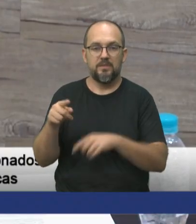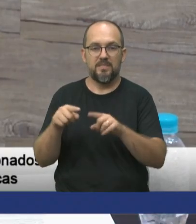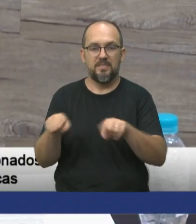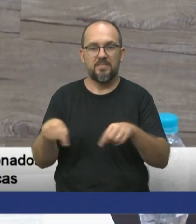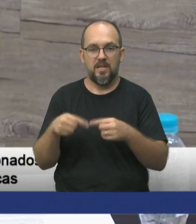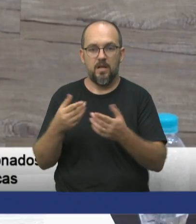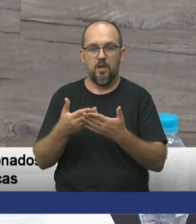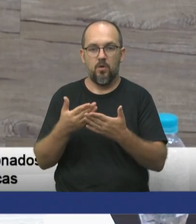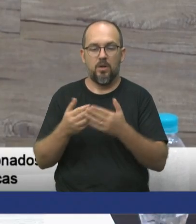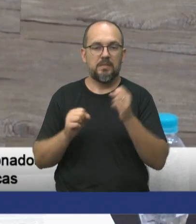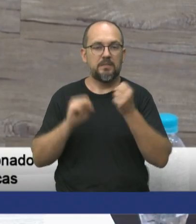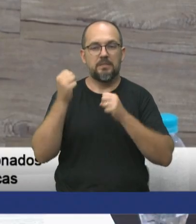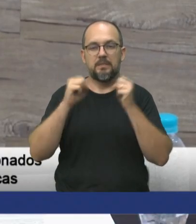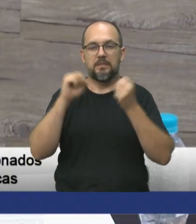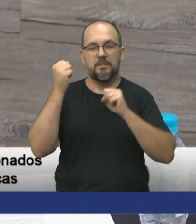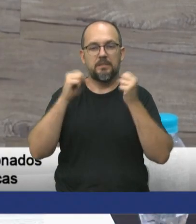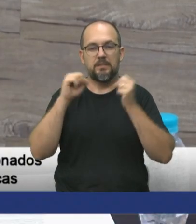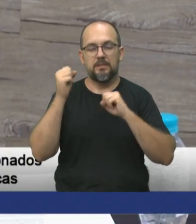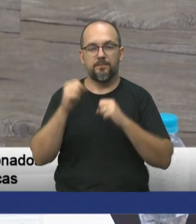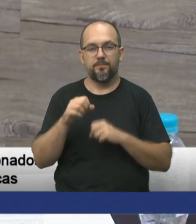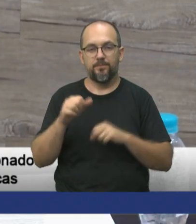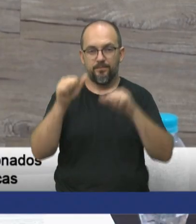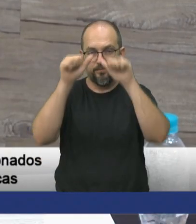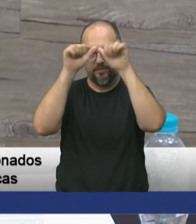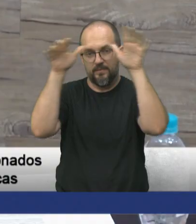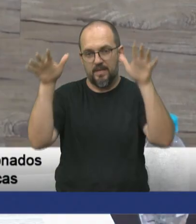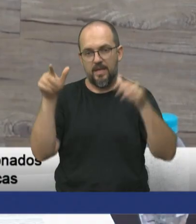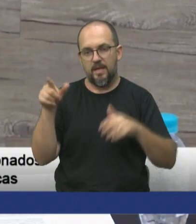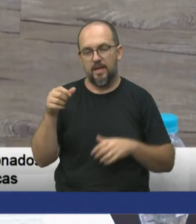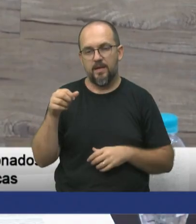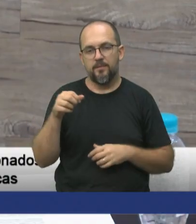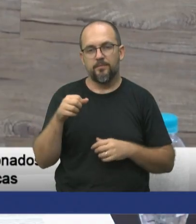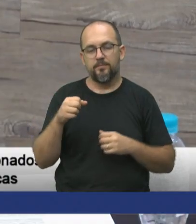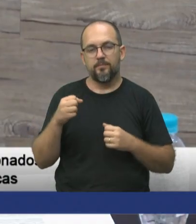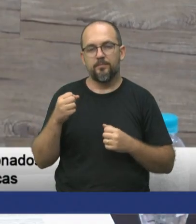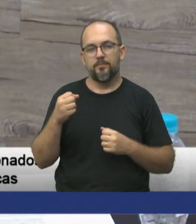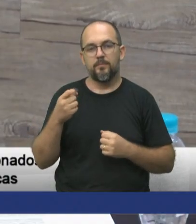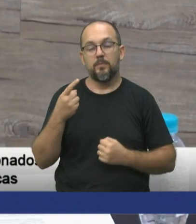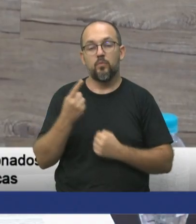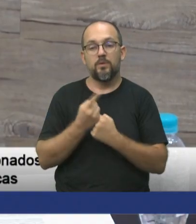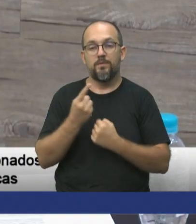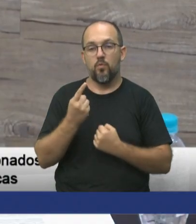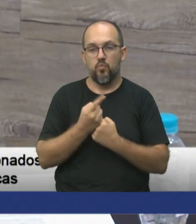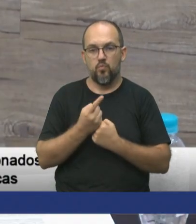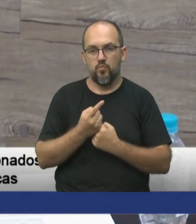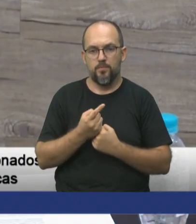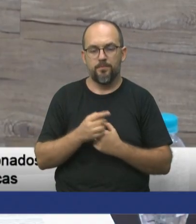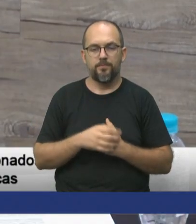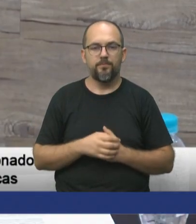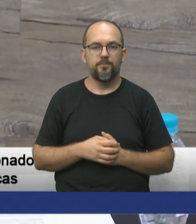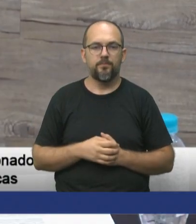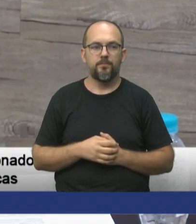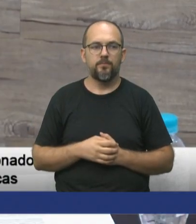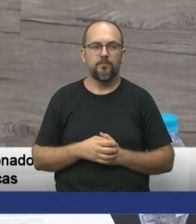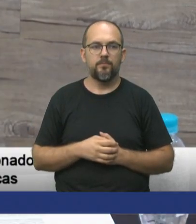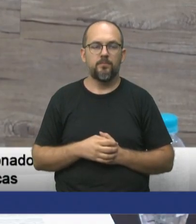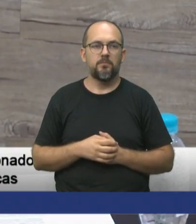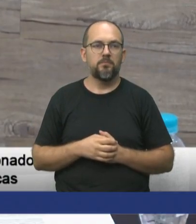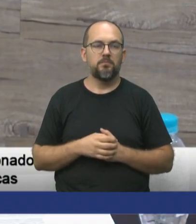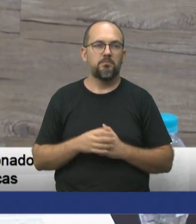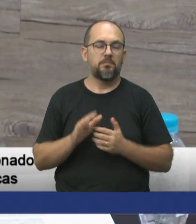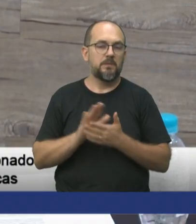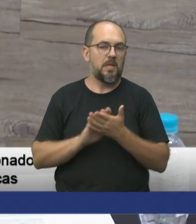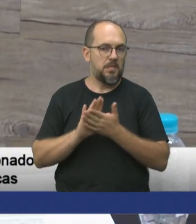se desregulado, até a nível de suporte nível 1, então nada também muito extraordinário,